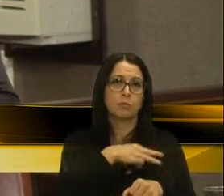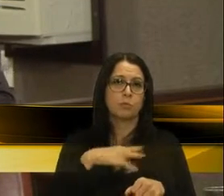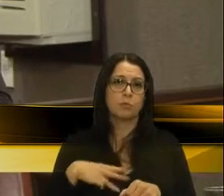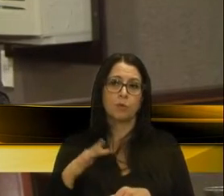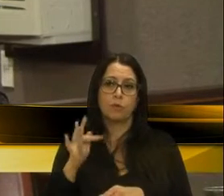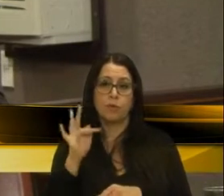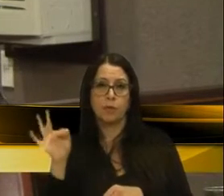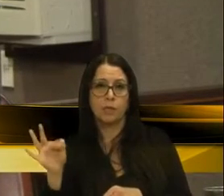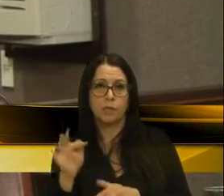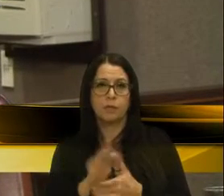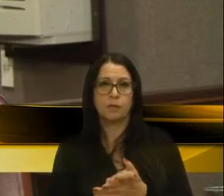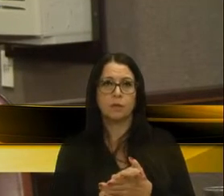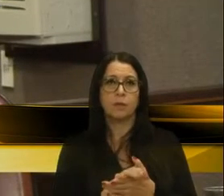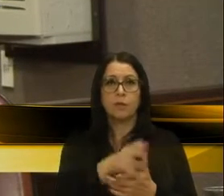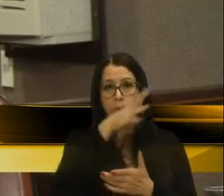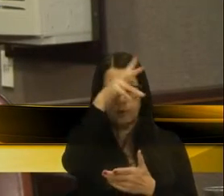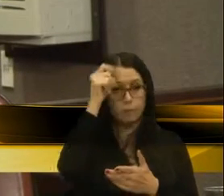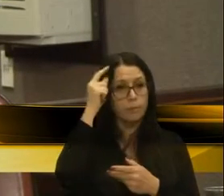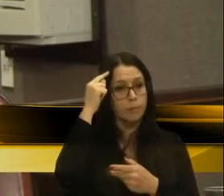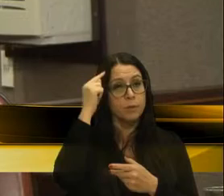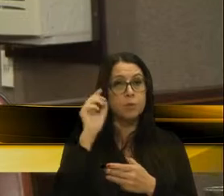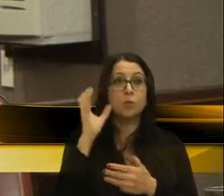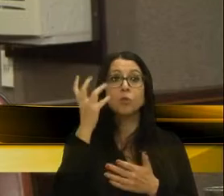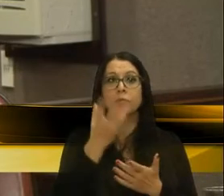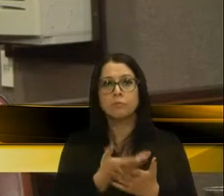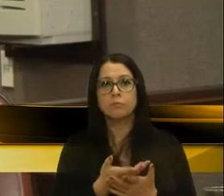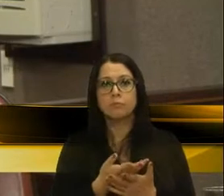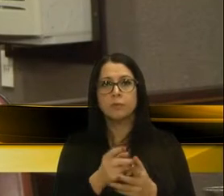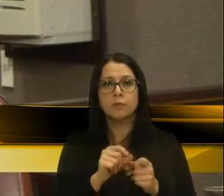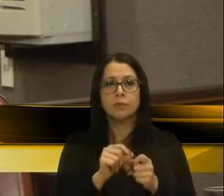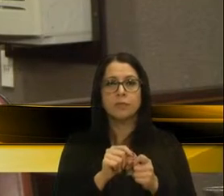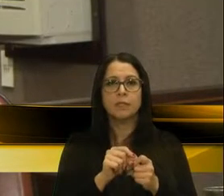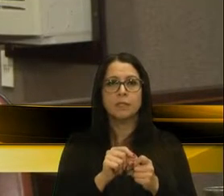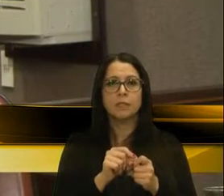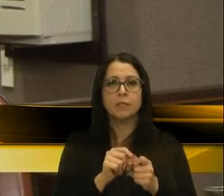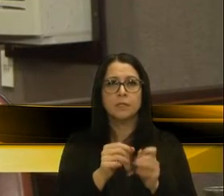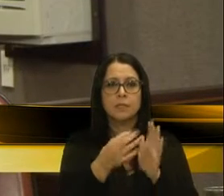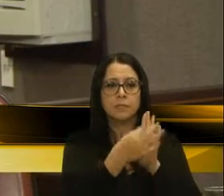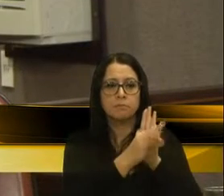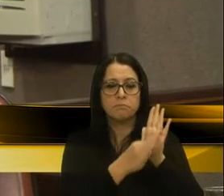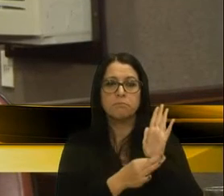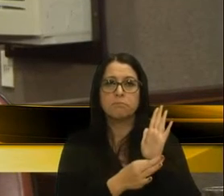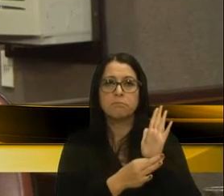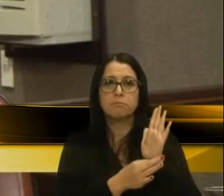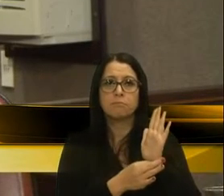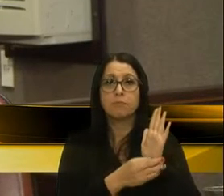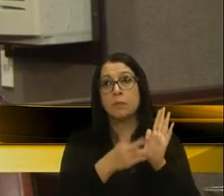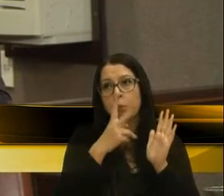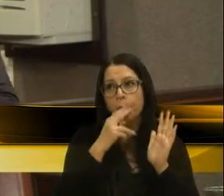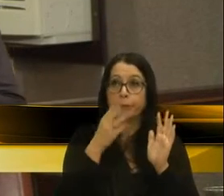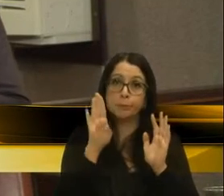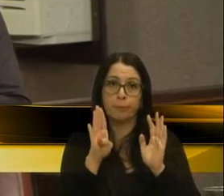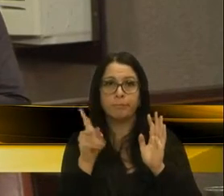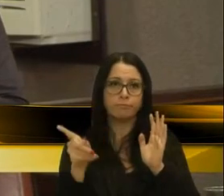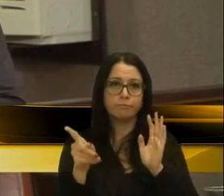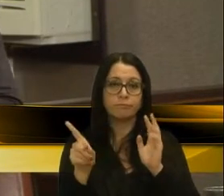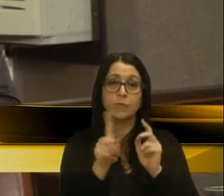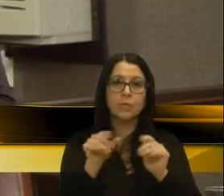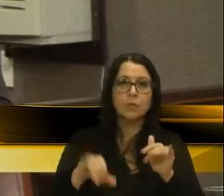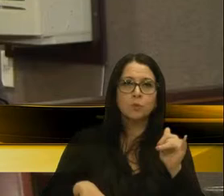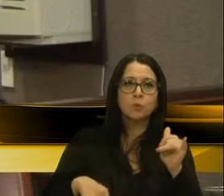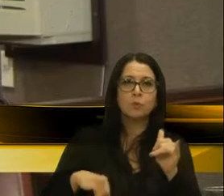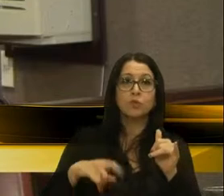Público Federal, a prefeitura resolveu, então, fazer esse plano B para que não